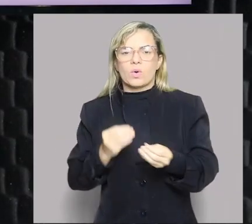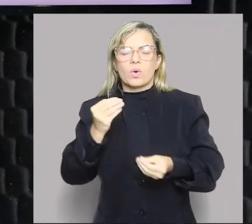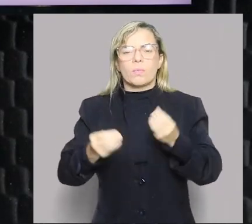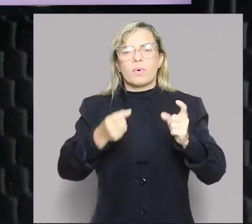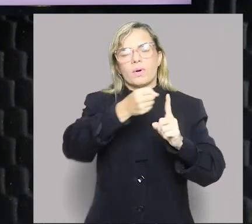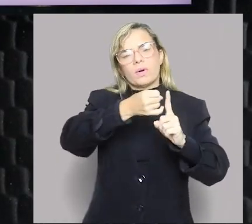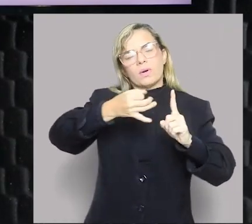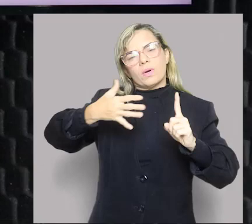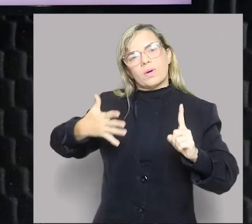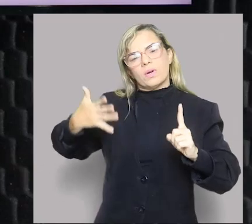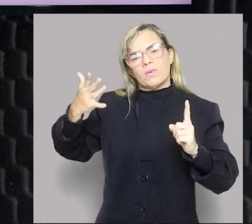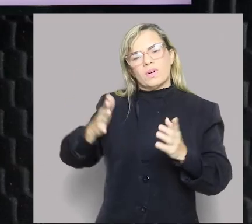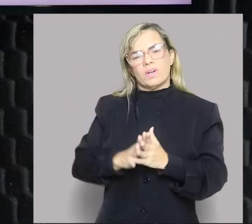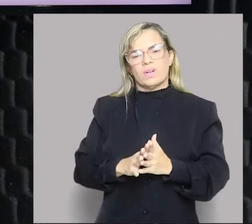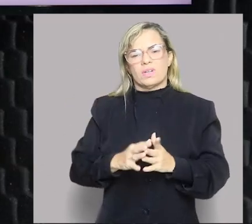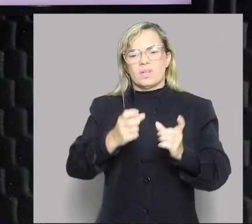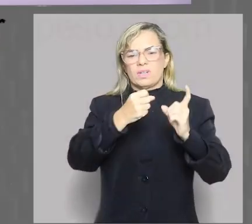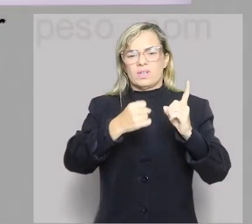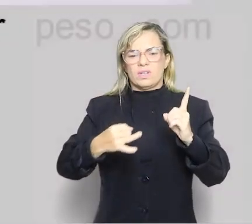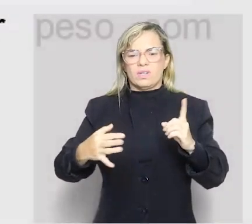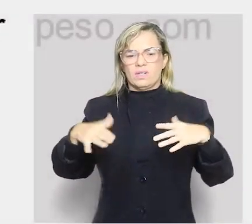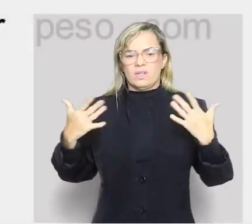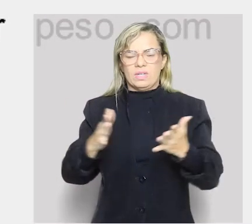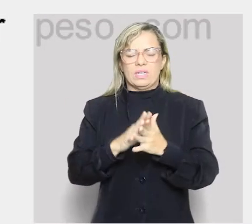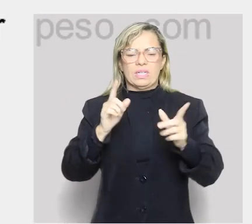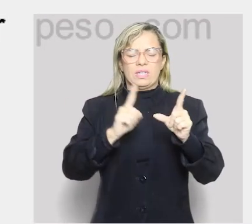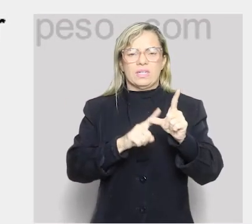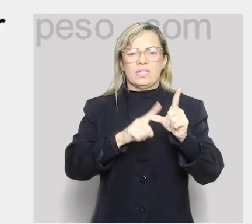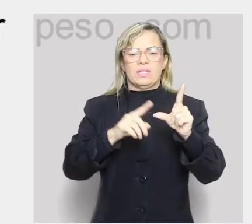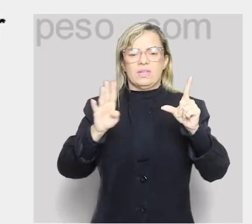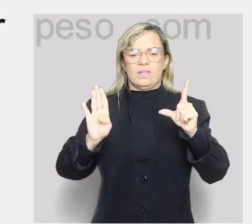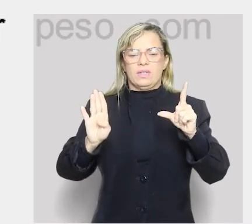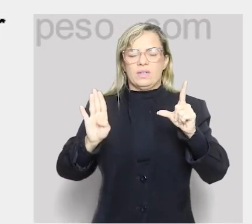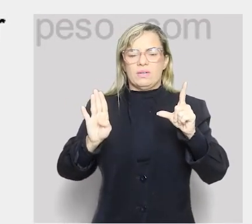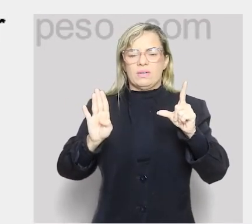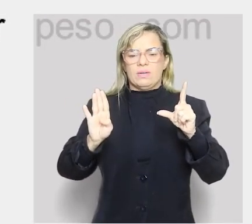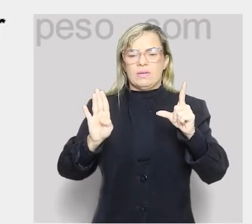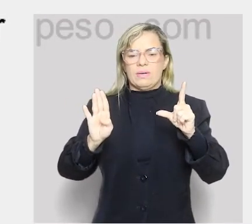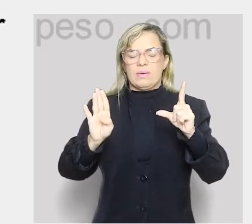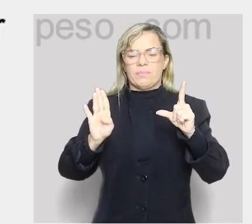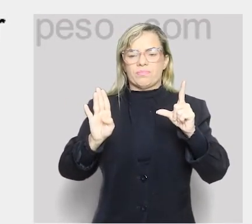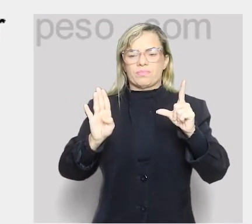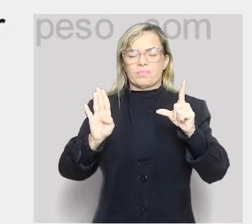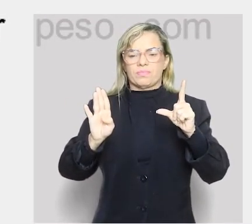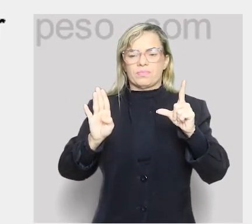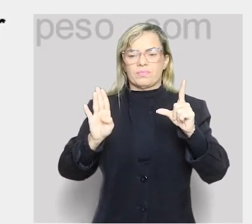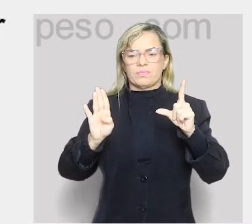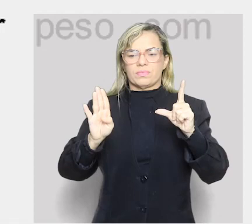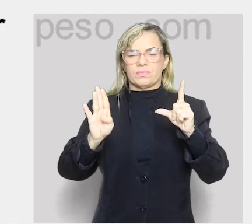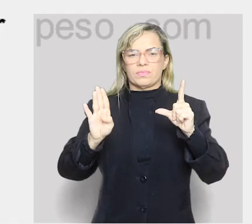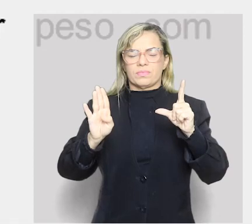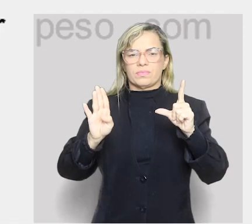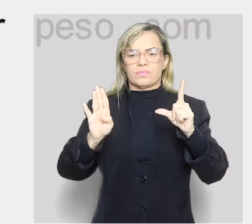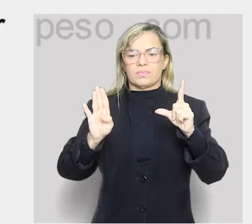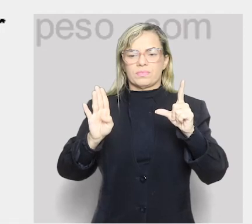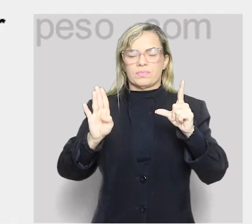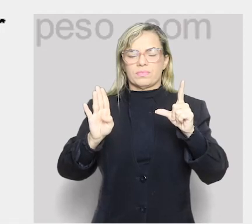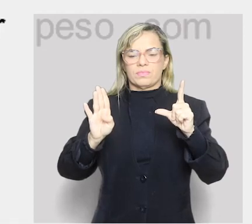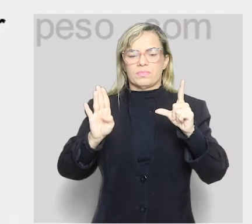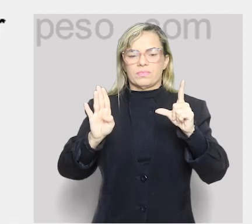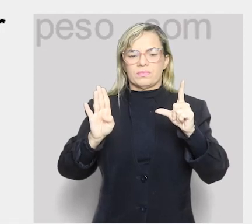a natureza descritiva. Letra B, narrar a vida das pessoas que têm o transtorno do